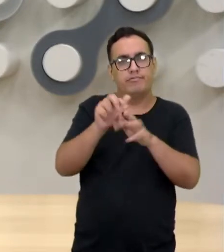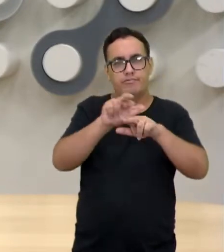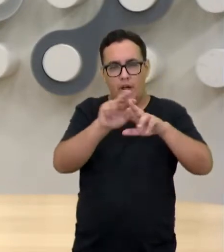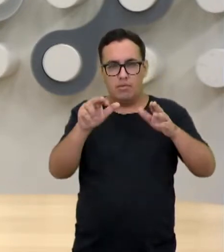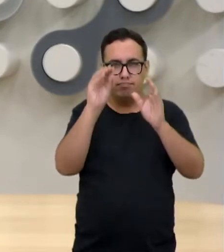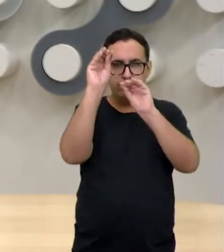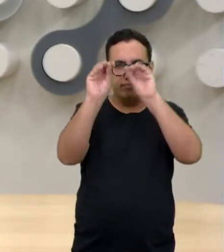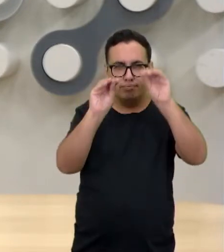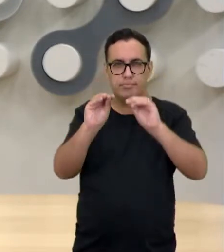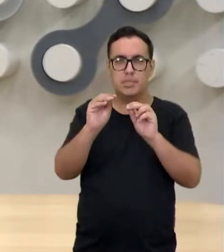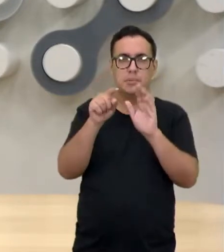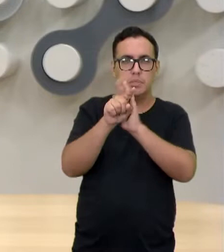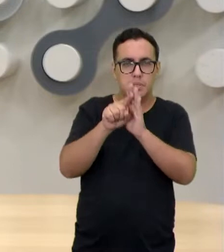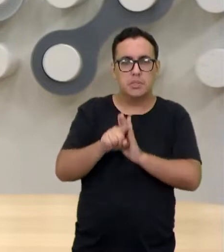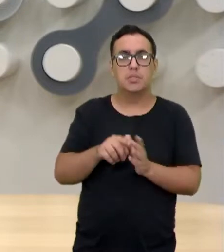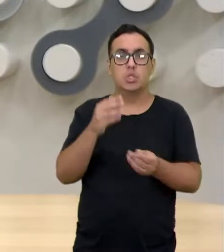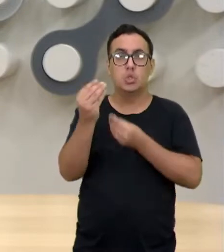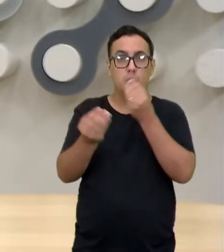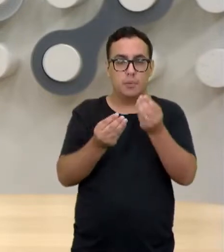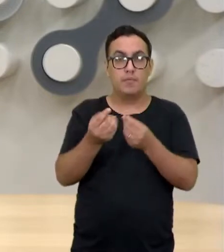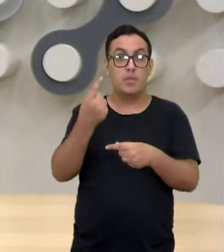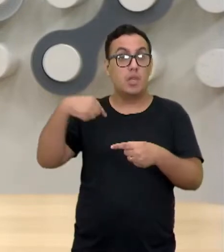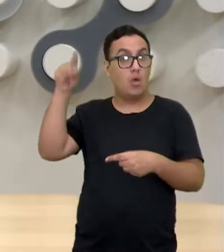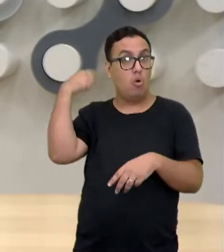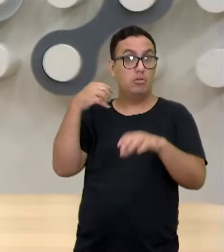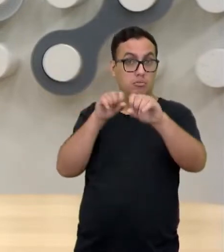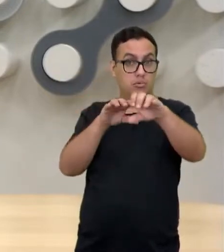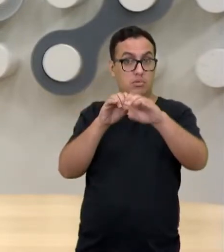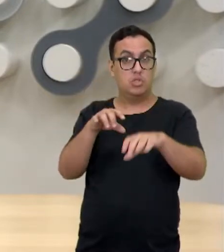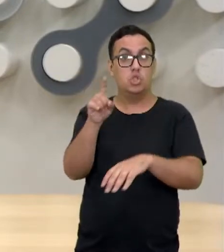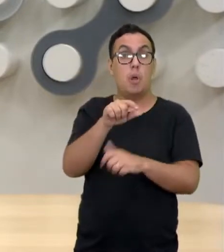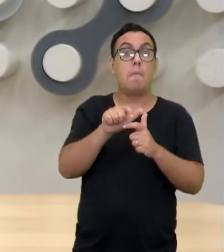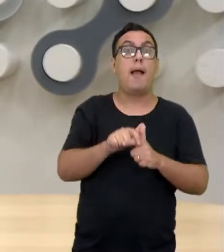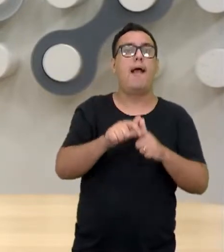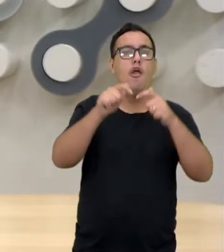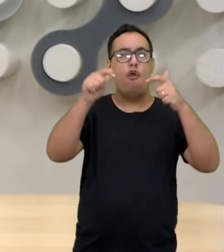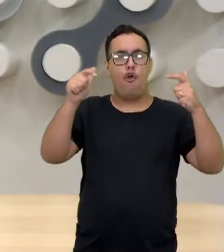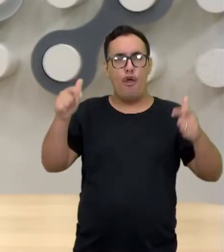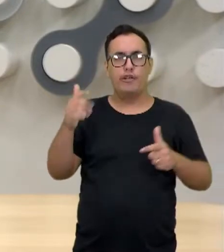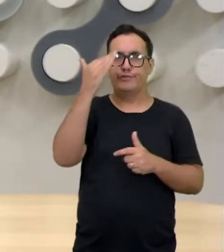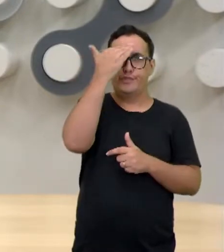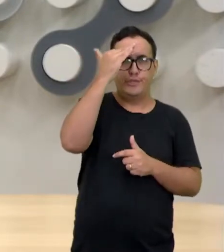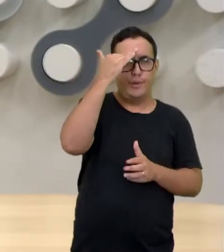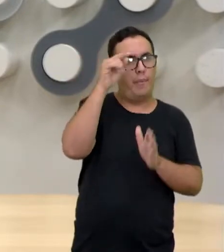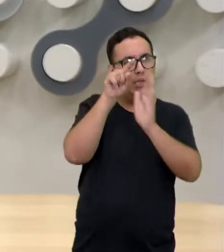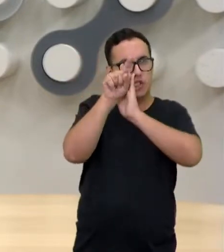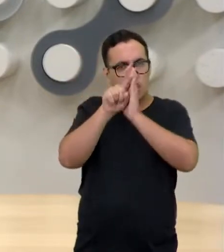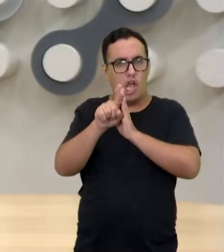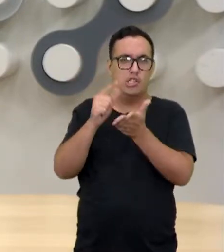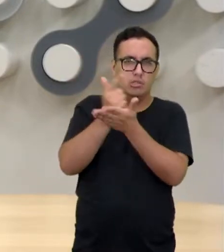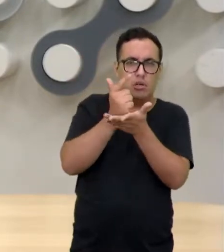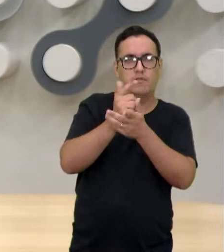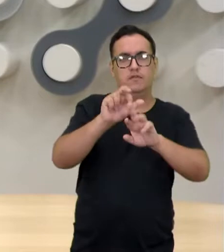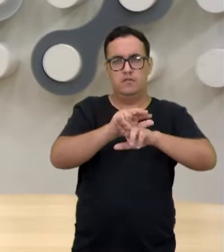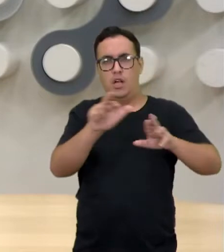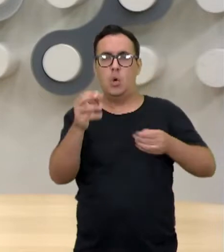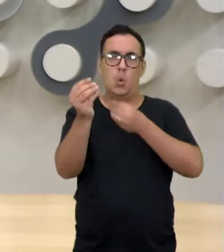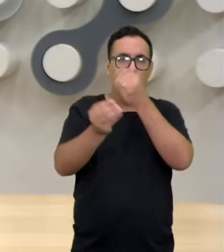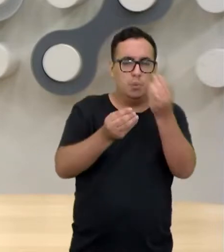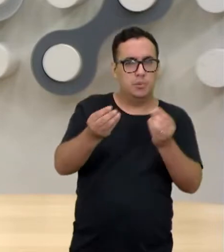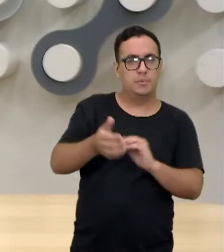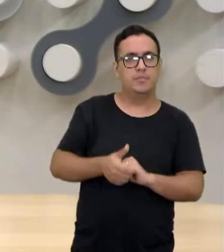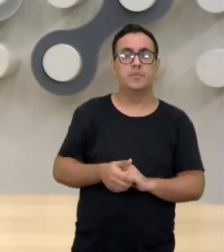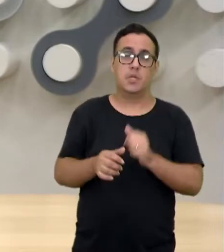na verdade, nós havíamos ampliado essa noção de pesquisa bibliográfica e a gente tinha visto, né, que, por exemplo,